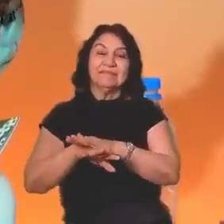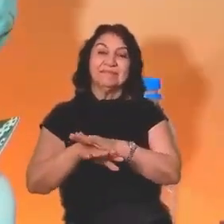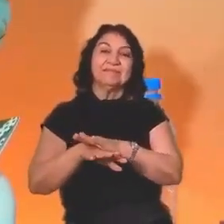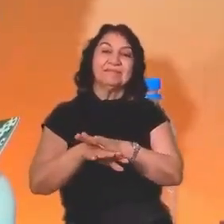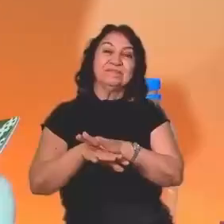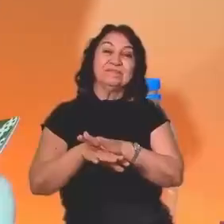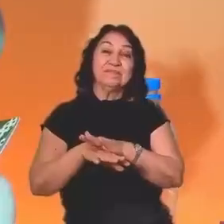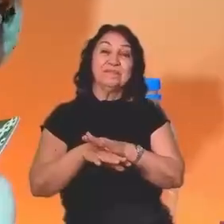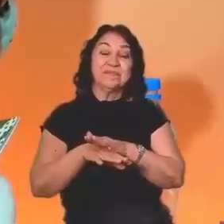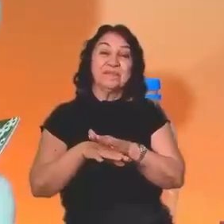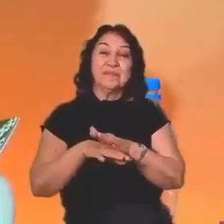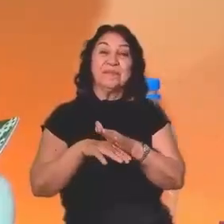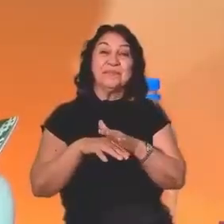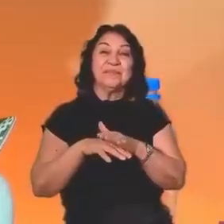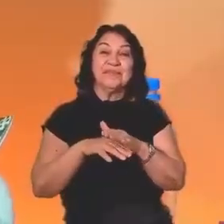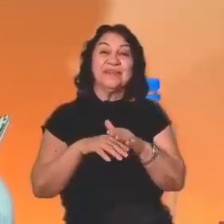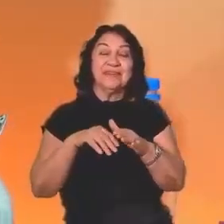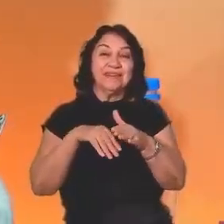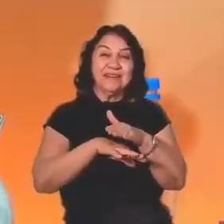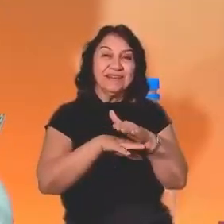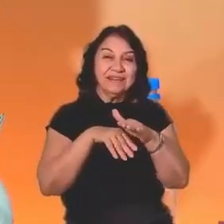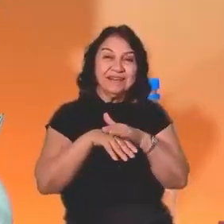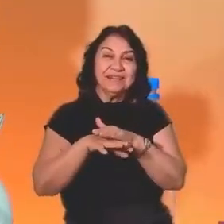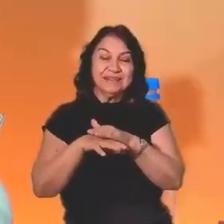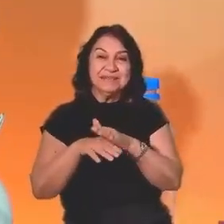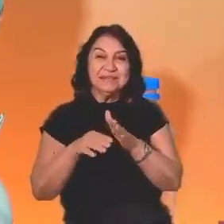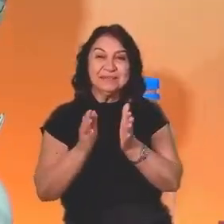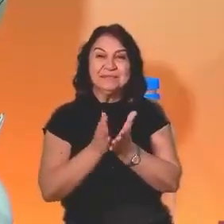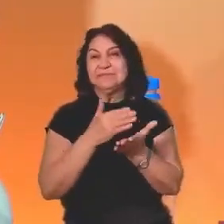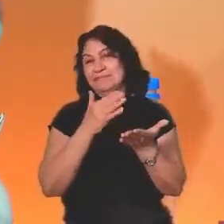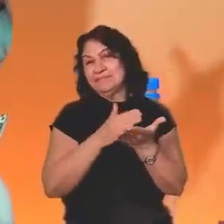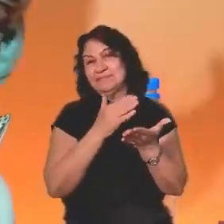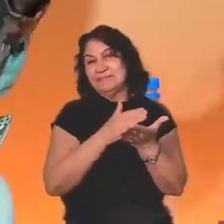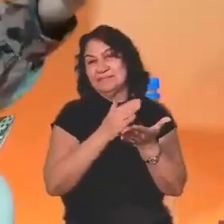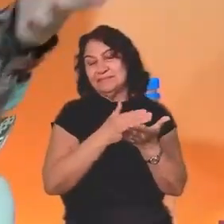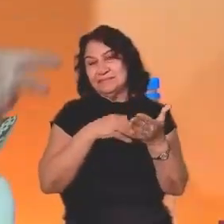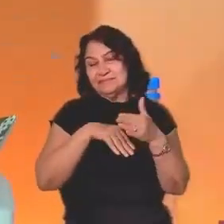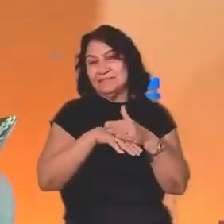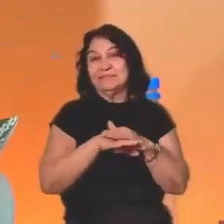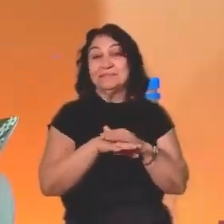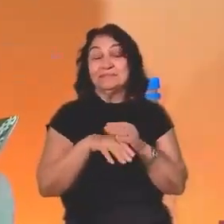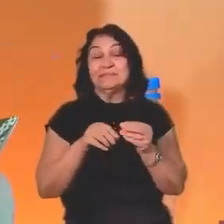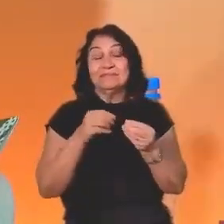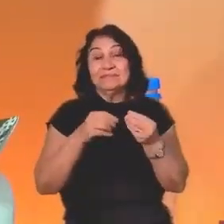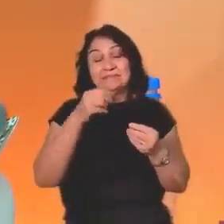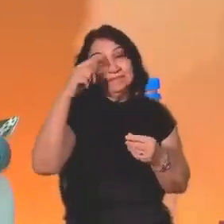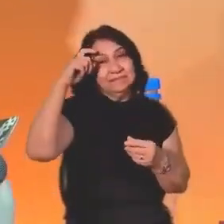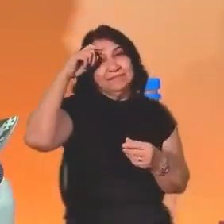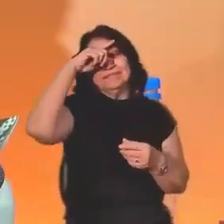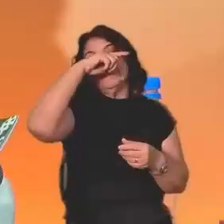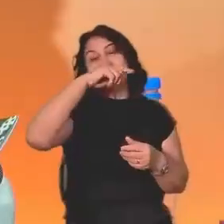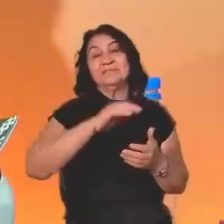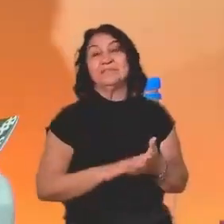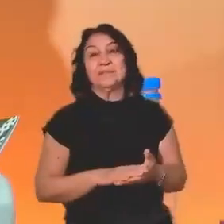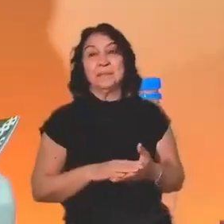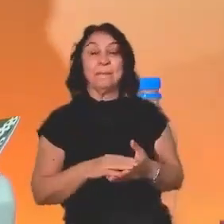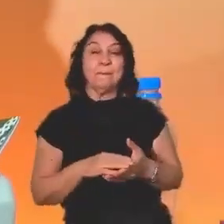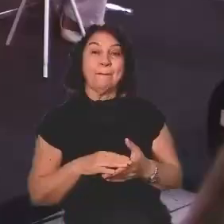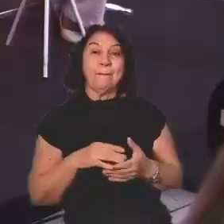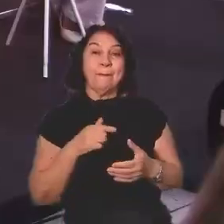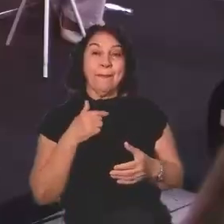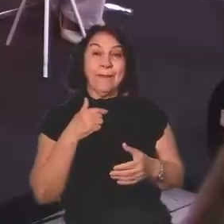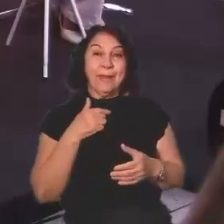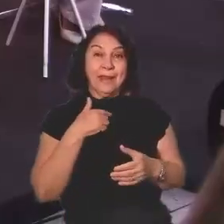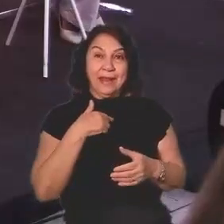gente literalmente guarda nos nossos caderninhos. Mas o que seria esse abismo? Eu